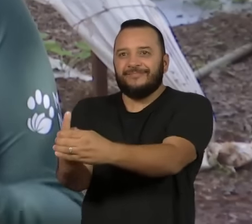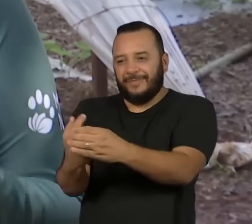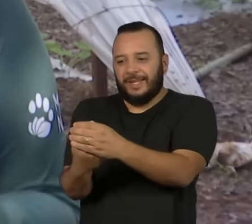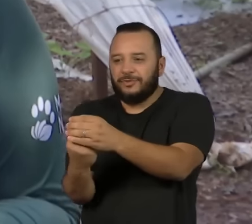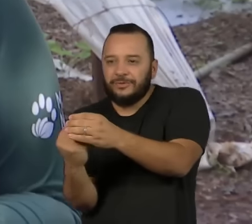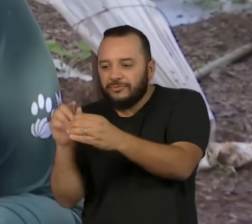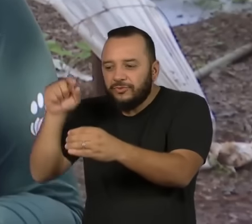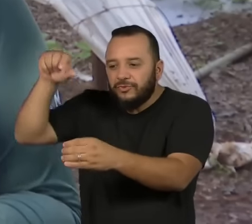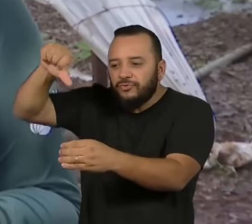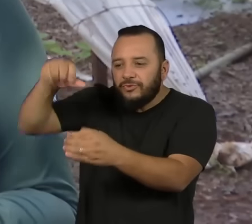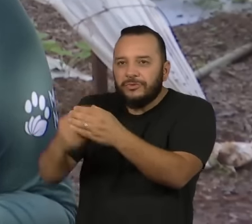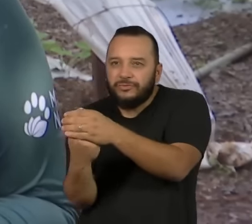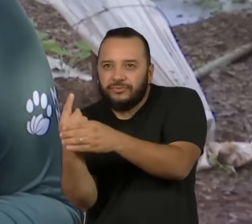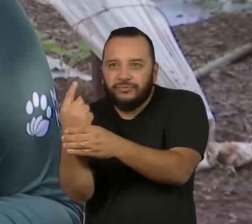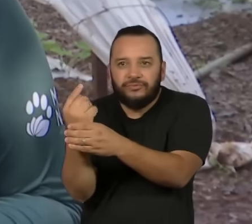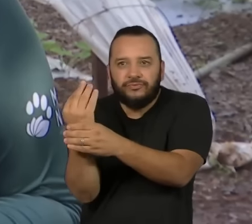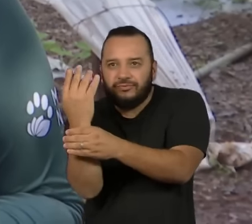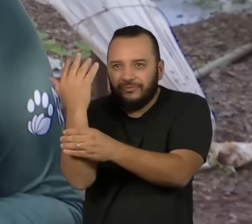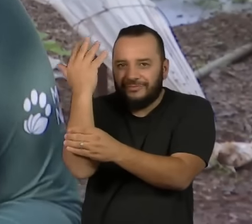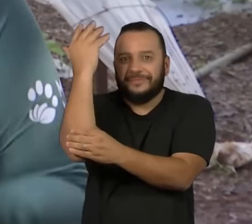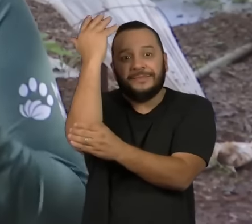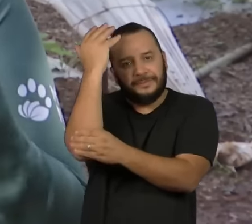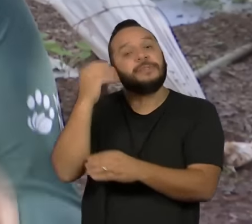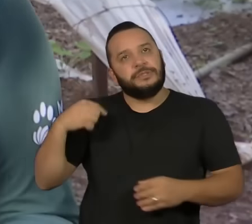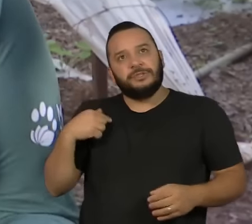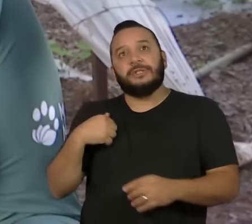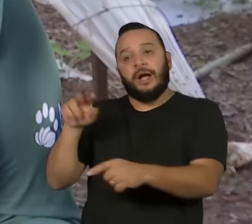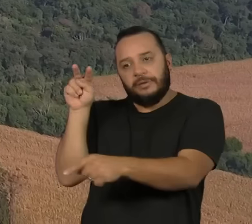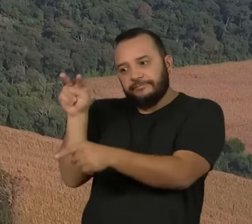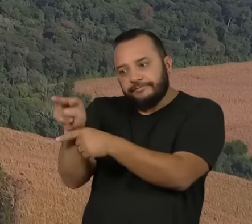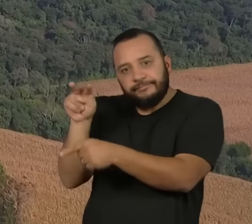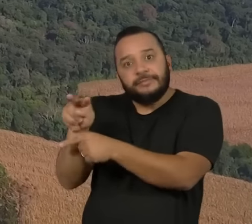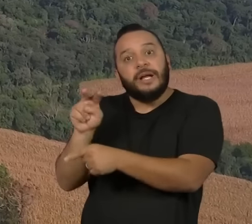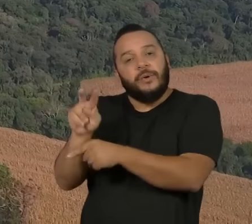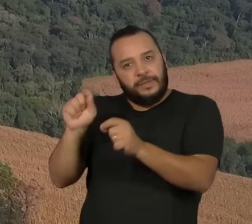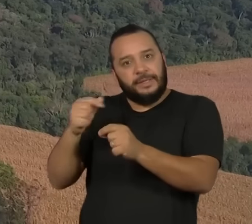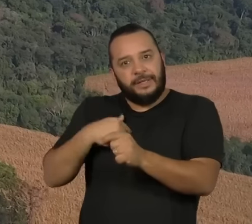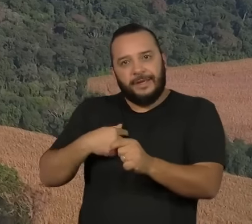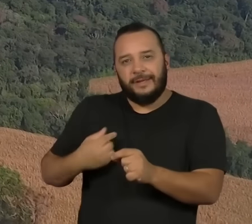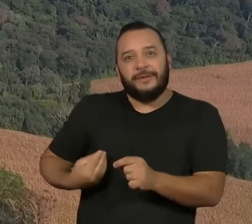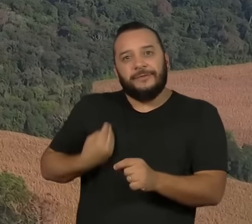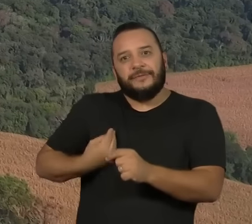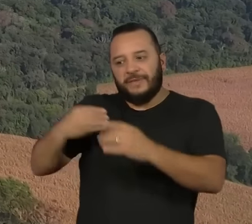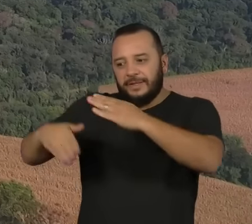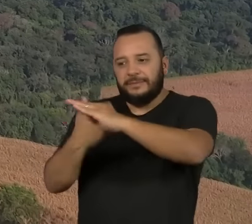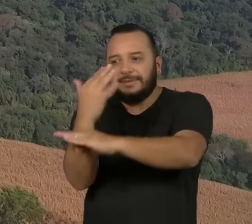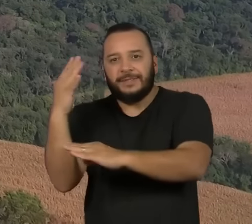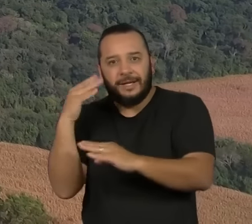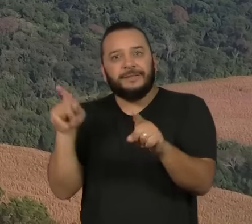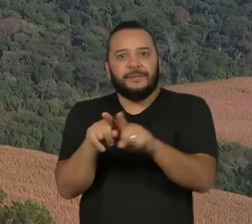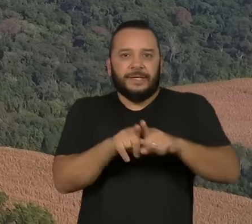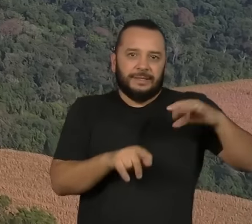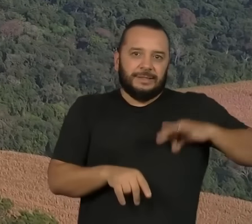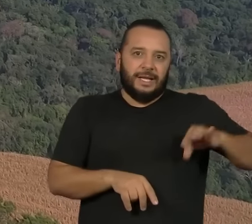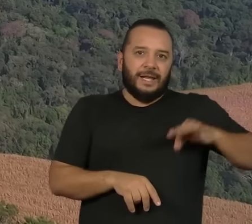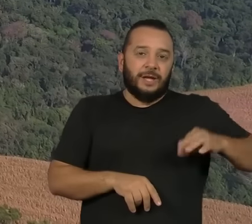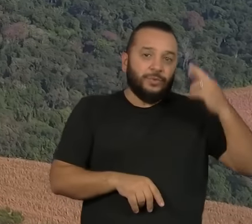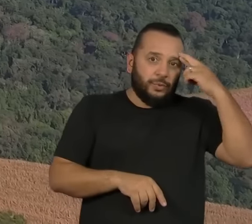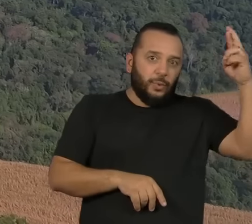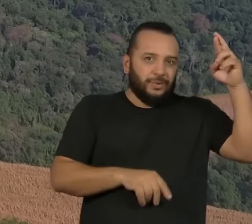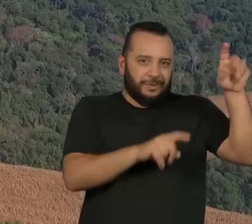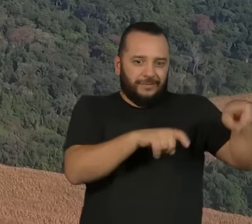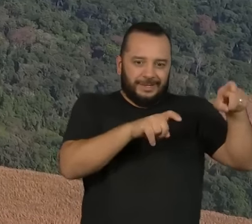que busca conciliar a conservação da biodiversidade com a geração de renda do proprietário. E aqui é uma propriedade que está próxima do Parque Nacional